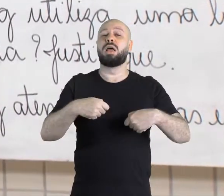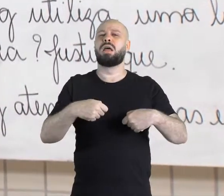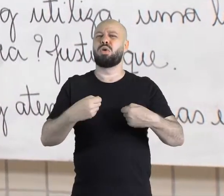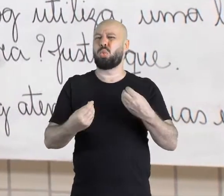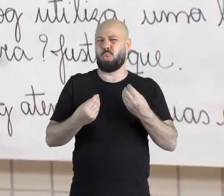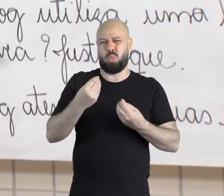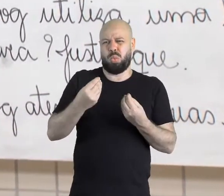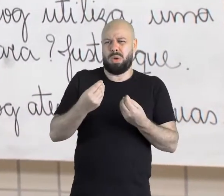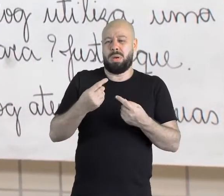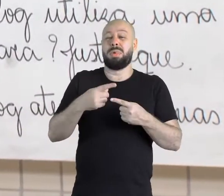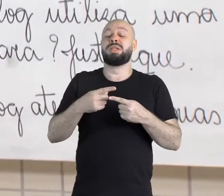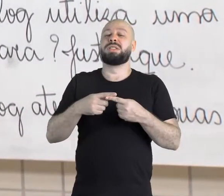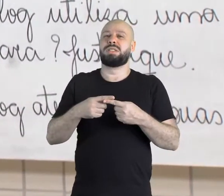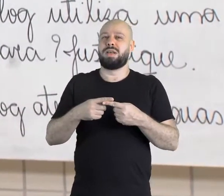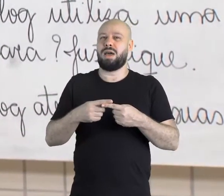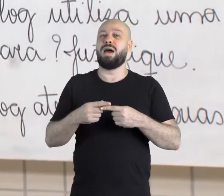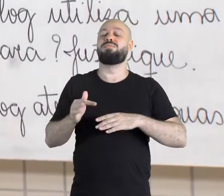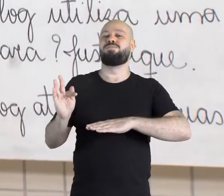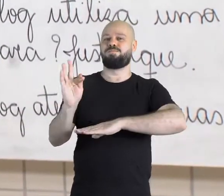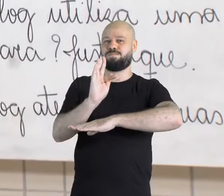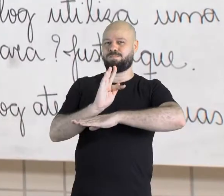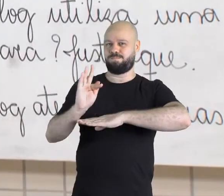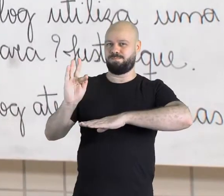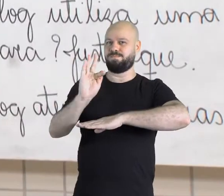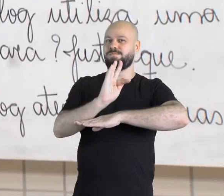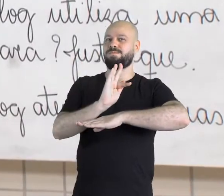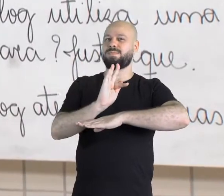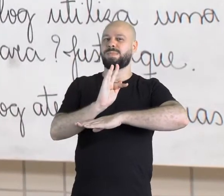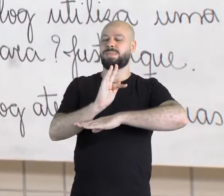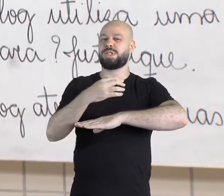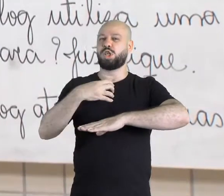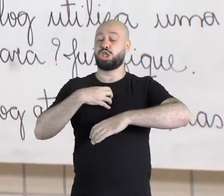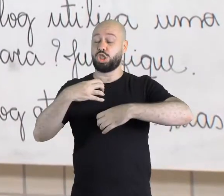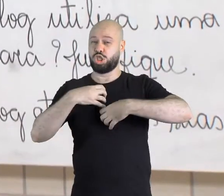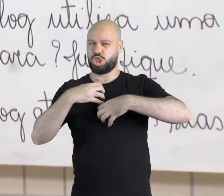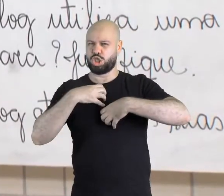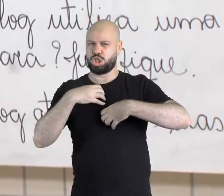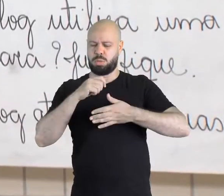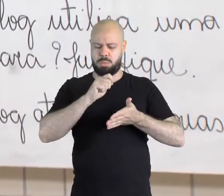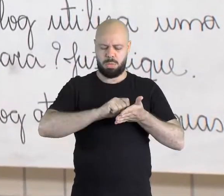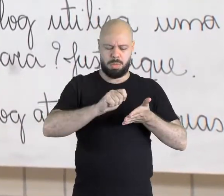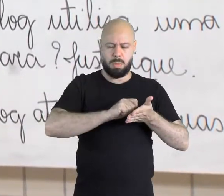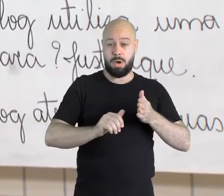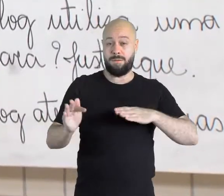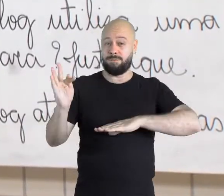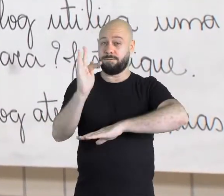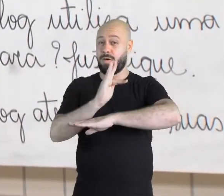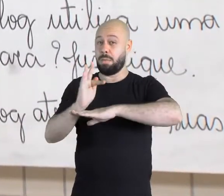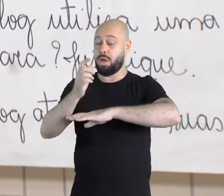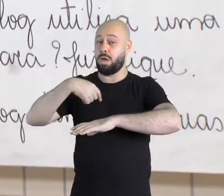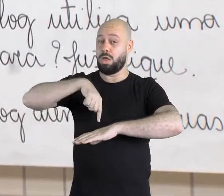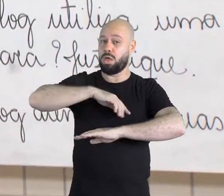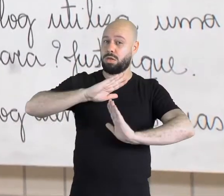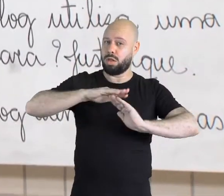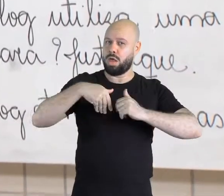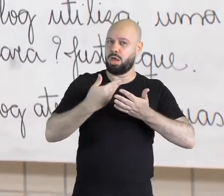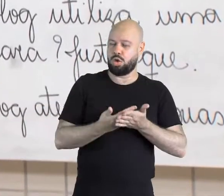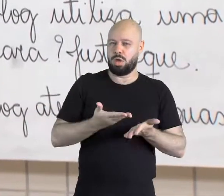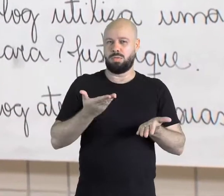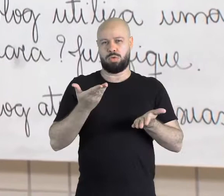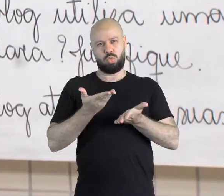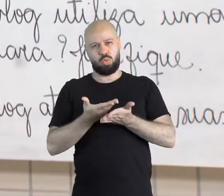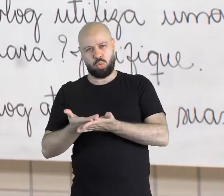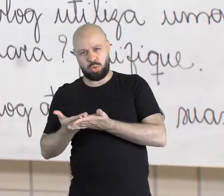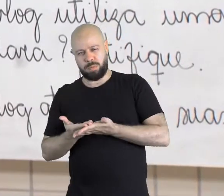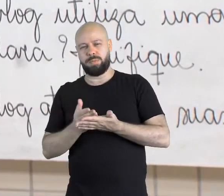texto a norma padrão da língua. A norma que nós estudamos na escola, que nós estamos estudando nas nossas aulas, que